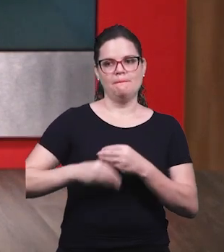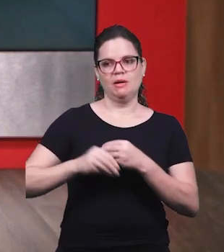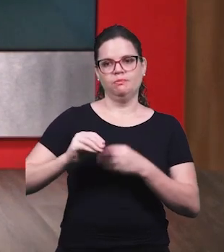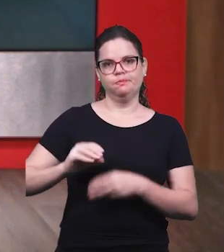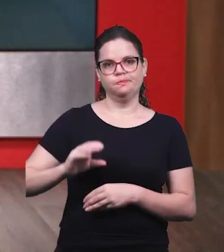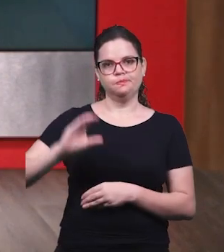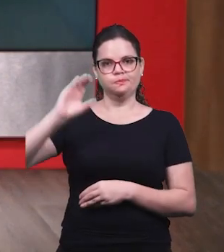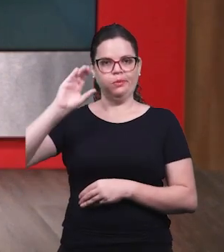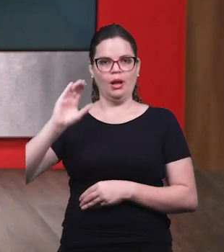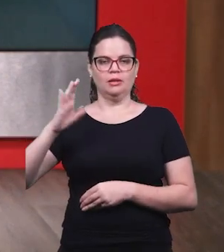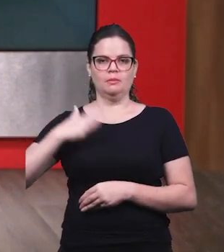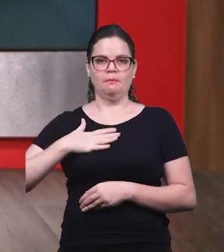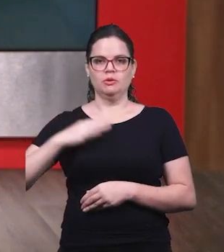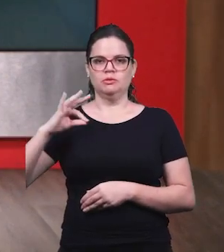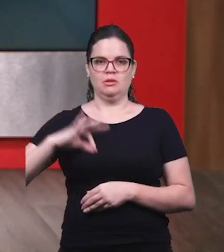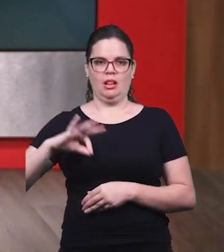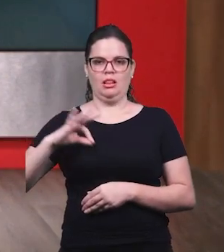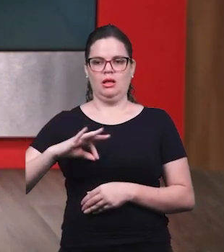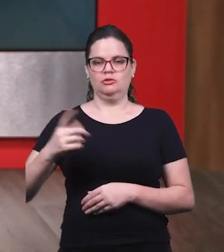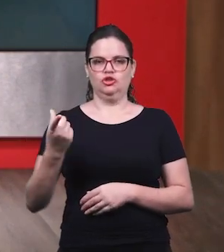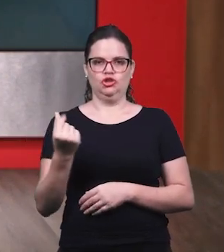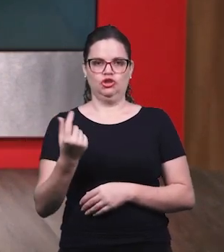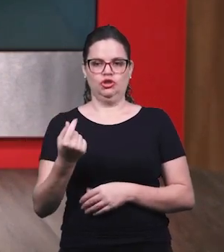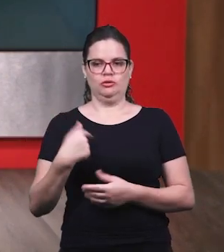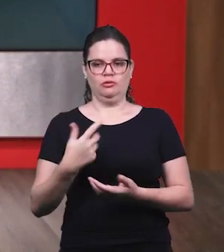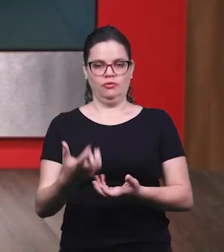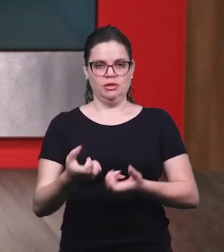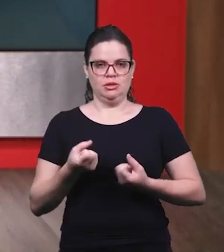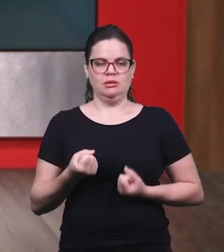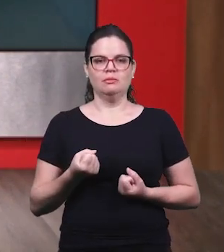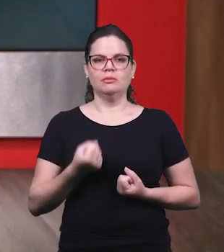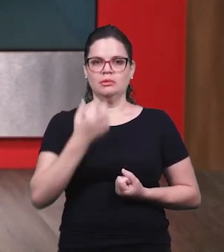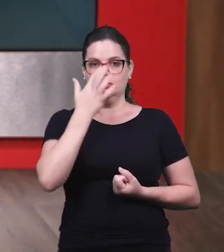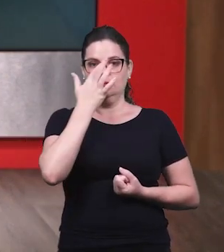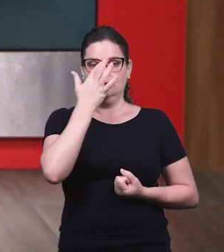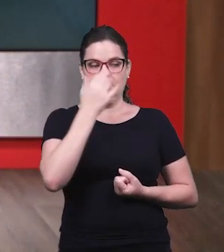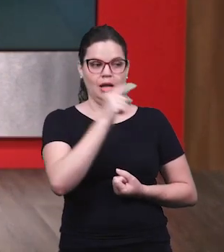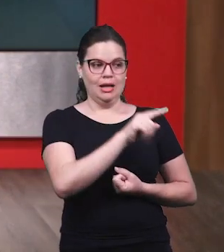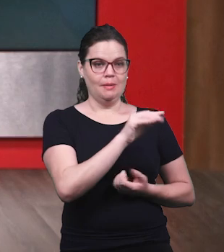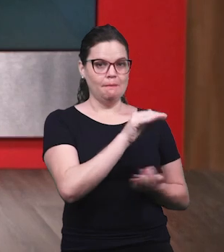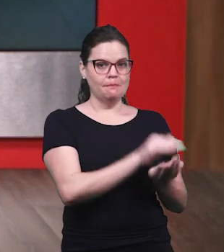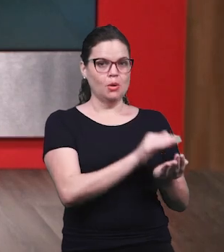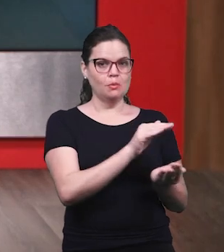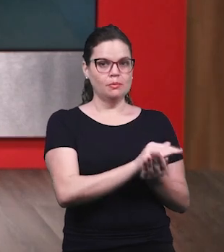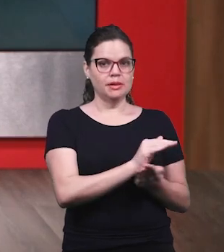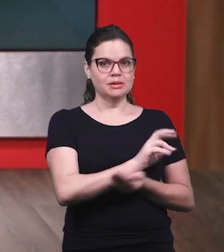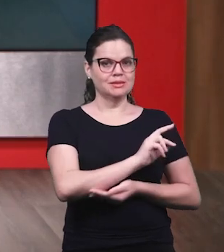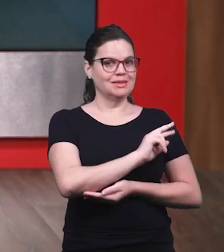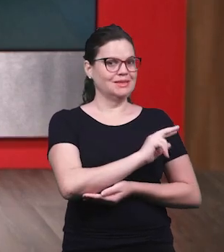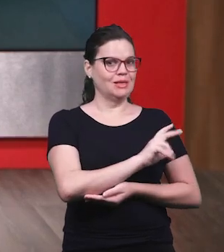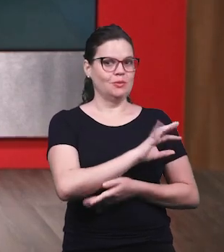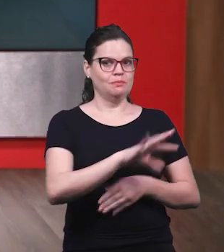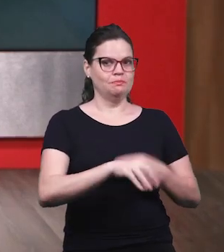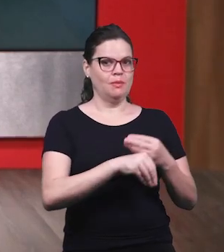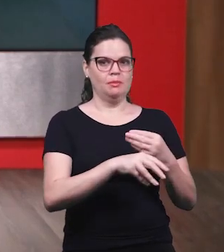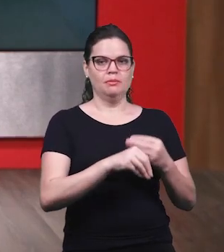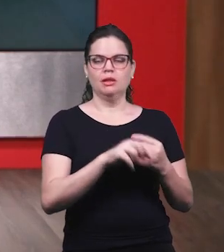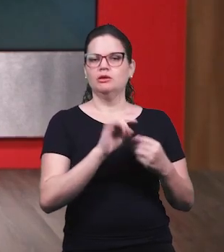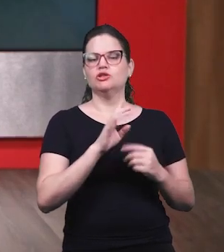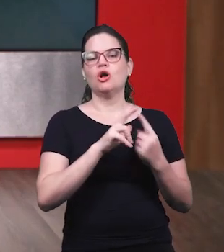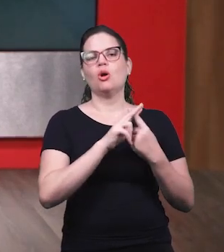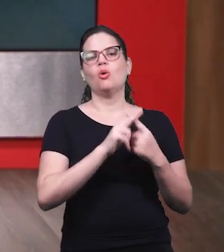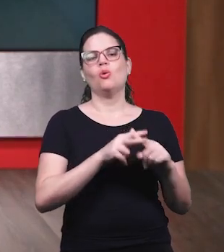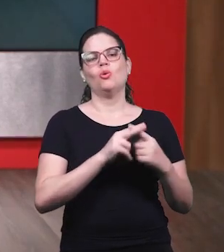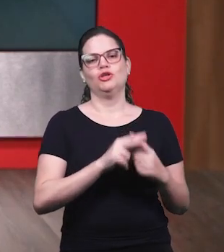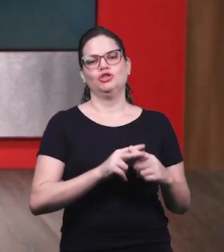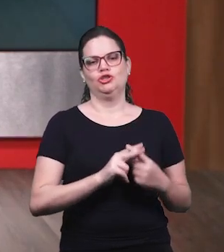Na caderneta de poupança não é remuneração financeira, é correção do valor monetário. Uma aplicação em